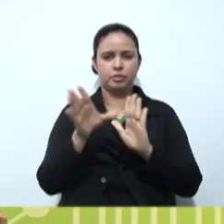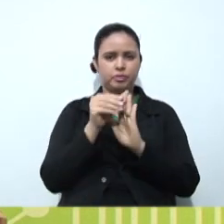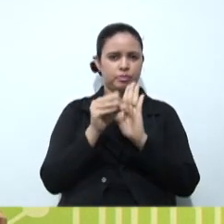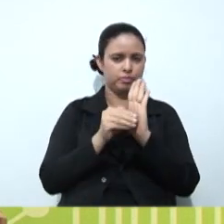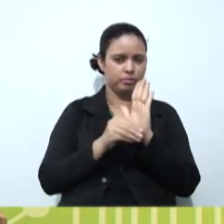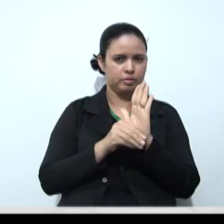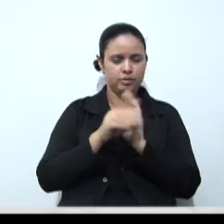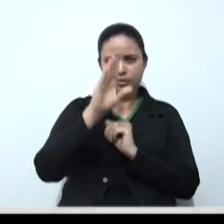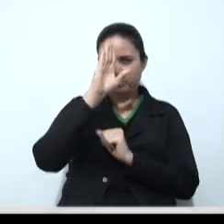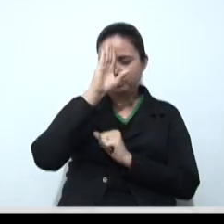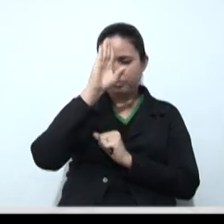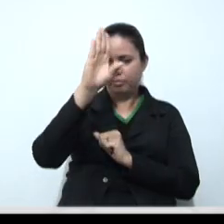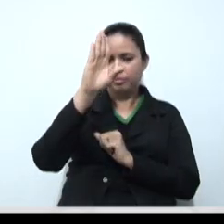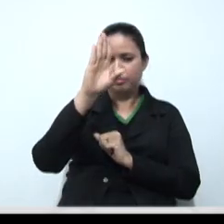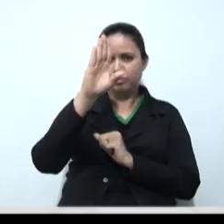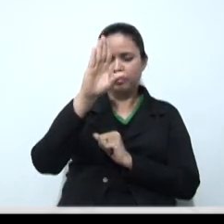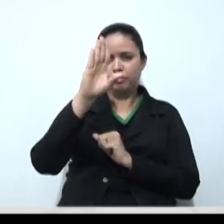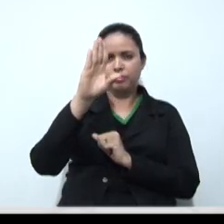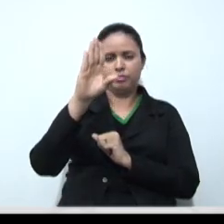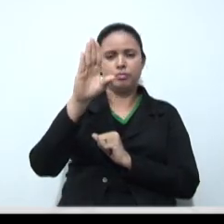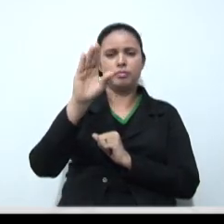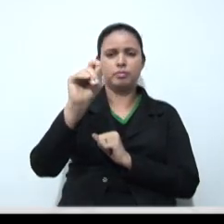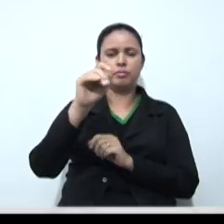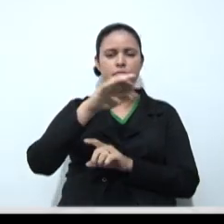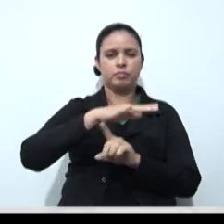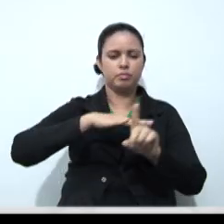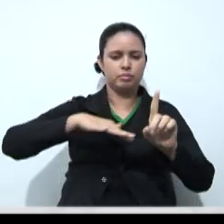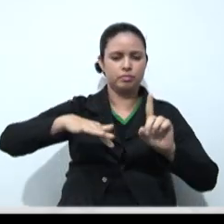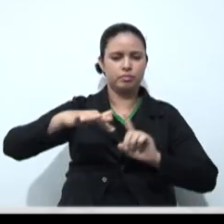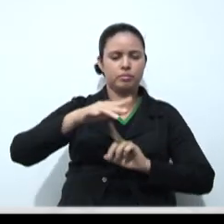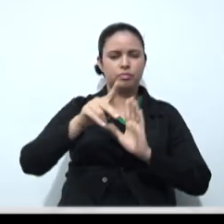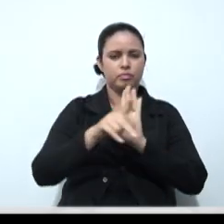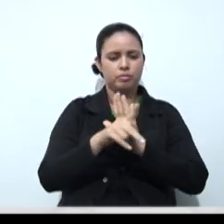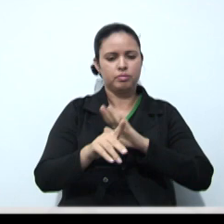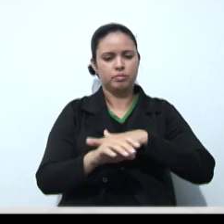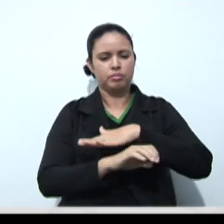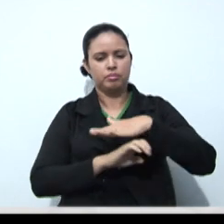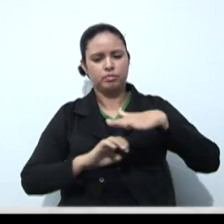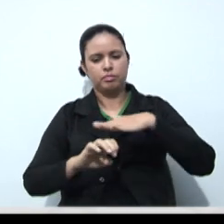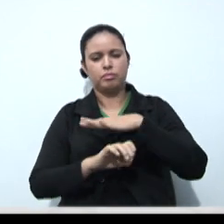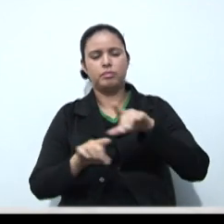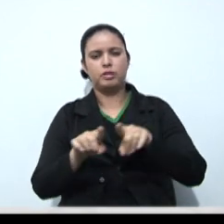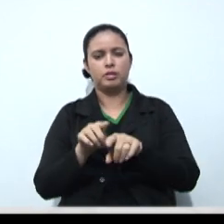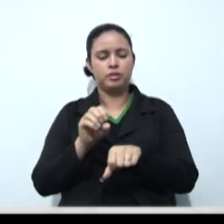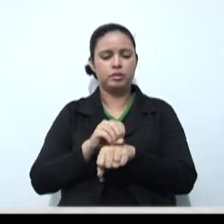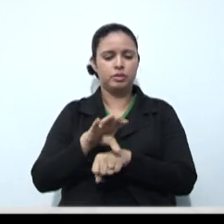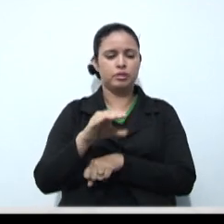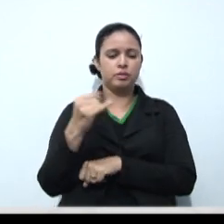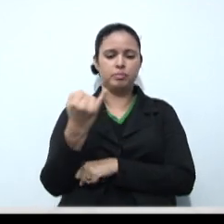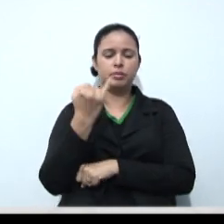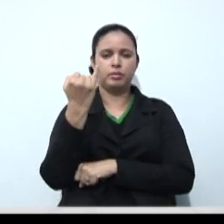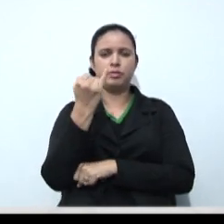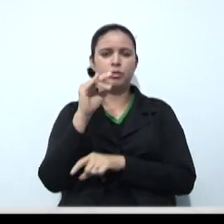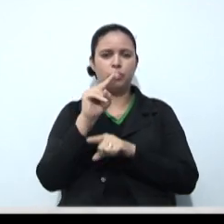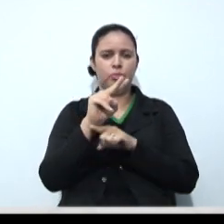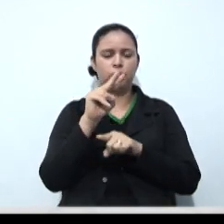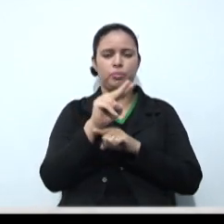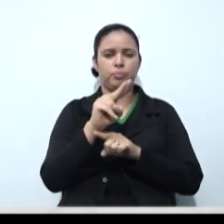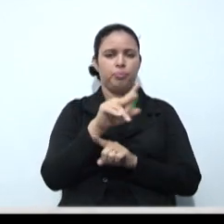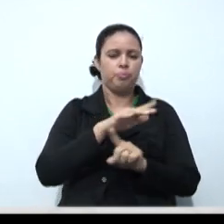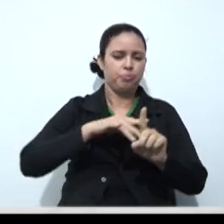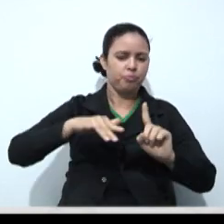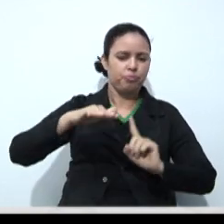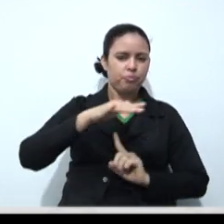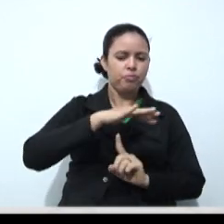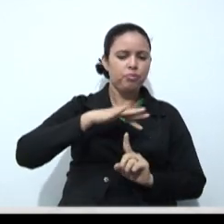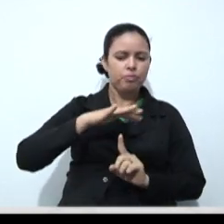falar das principais questões ambientais enfrentadas pelas organizações e também dicas importantes aí para preservar o meio ambiente.